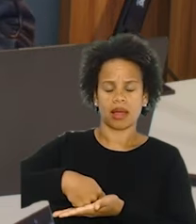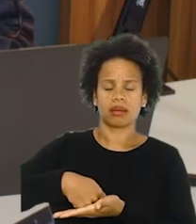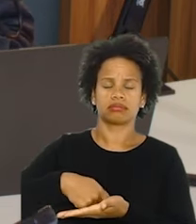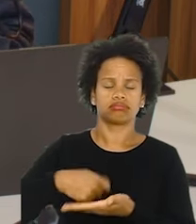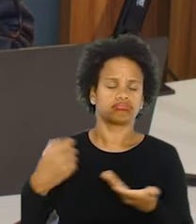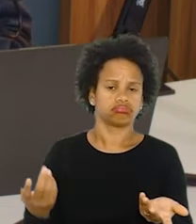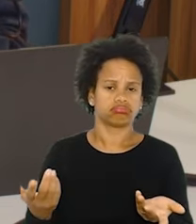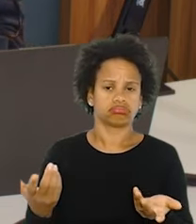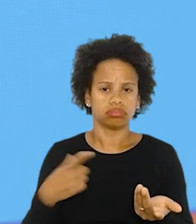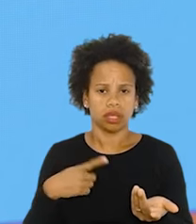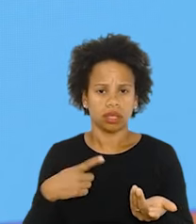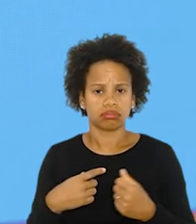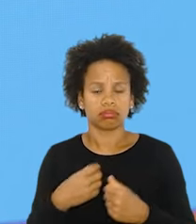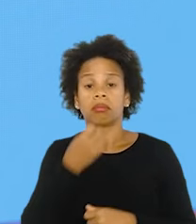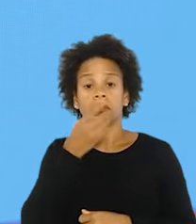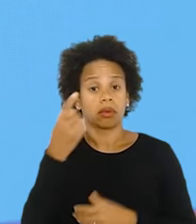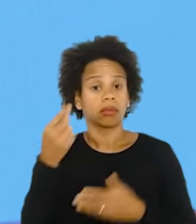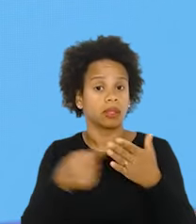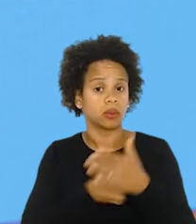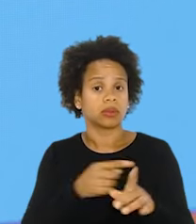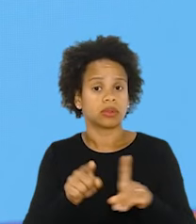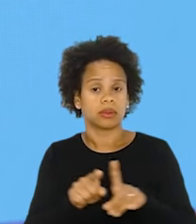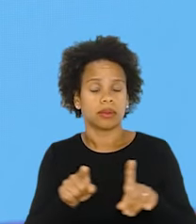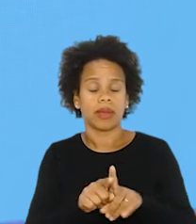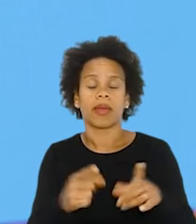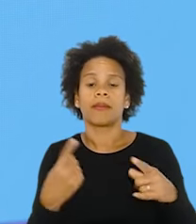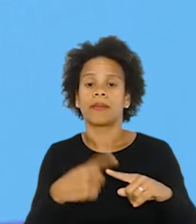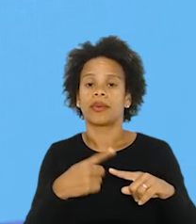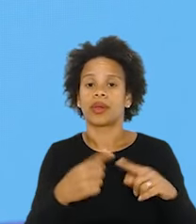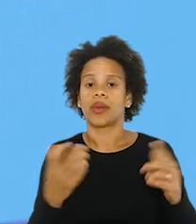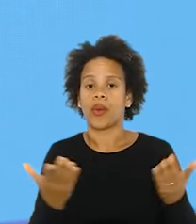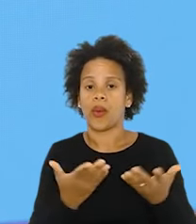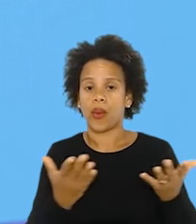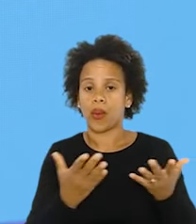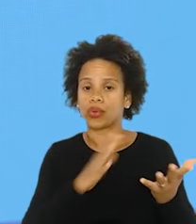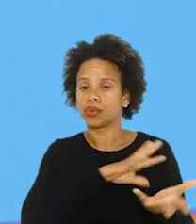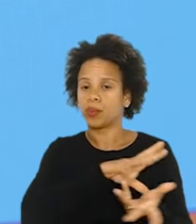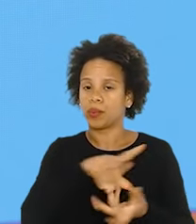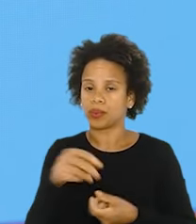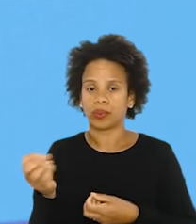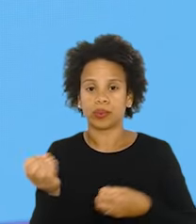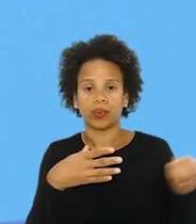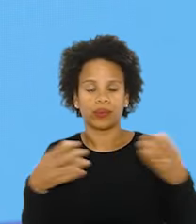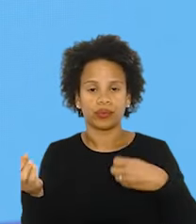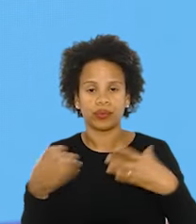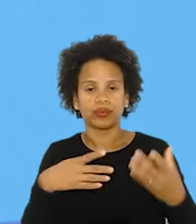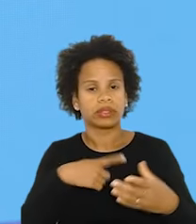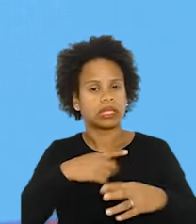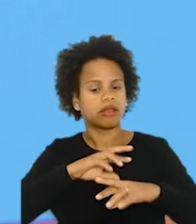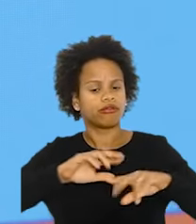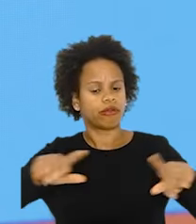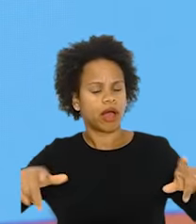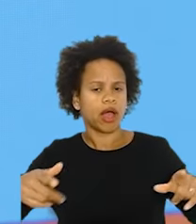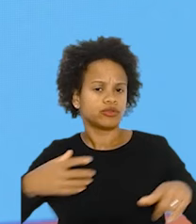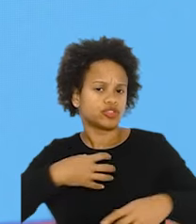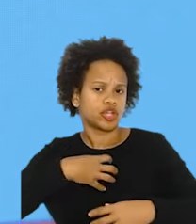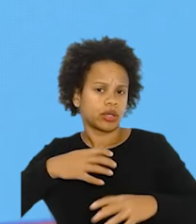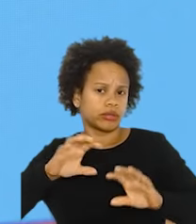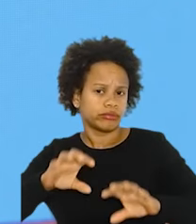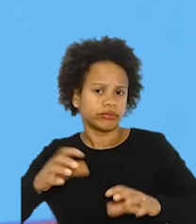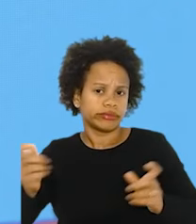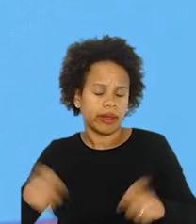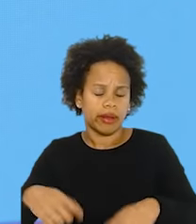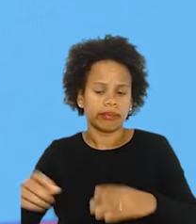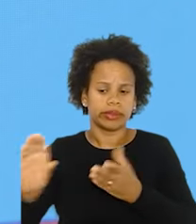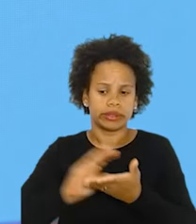nas minhas contas Boa pergunta também porque hoje com esse mundo tão moderno né g a gente tem várias formas de receber